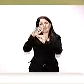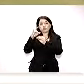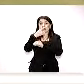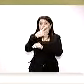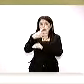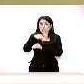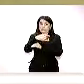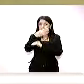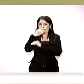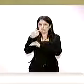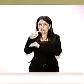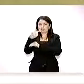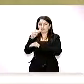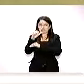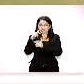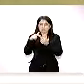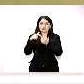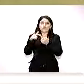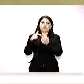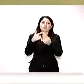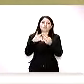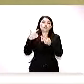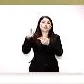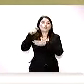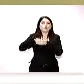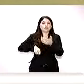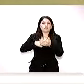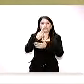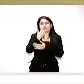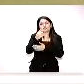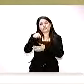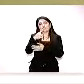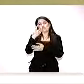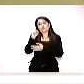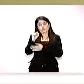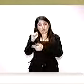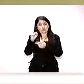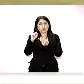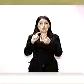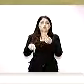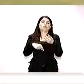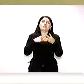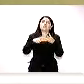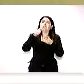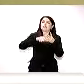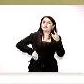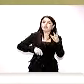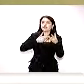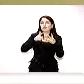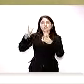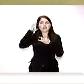14,37 um outro contrato com o sistema barretense R 16,18 terceiro contrato com a Rádio